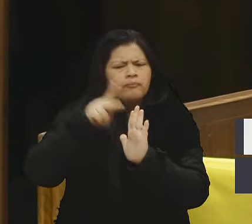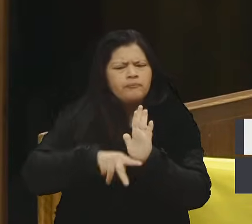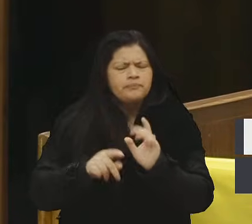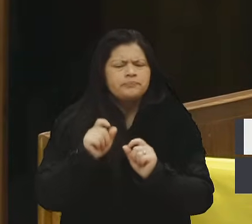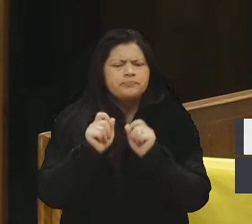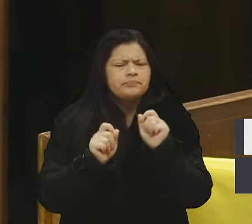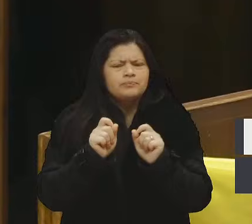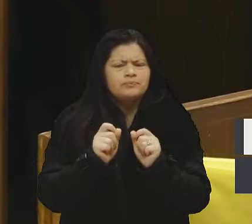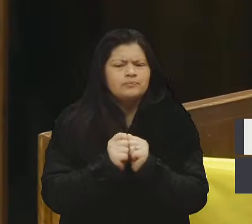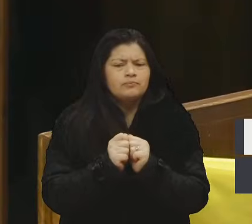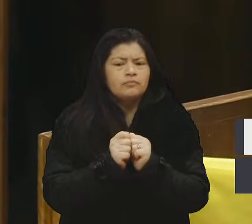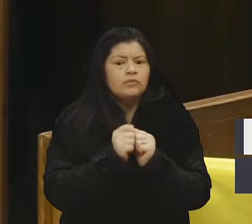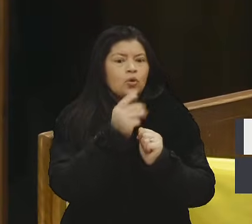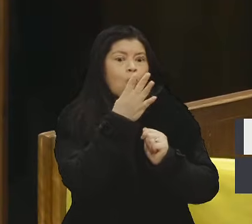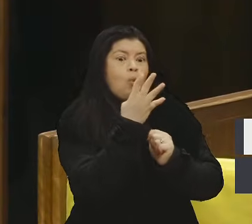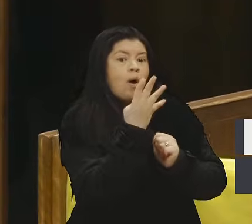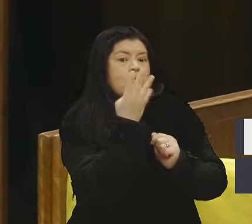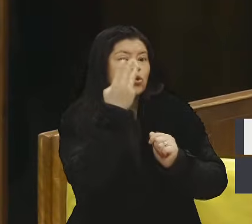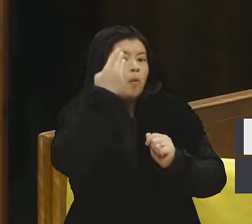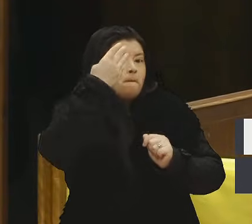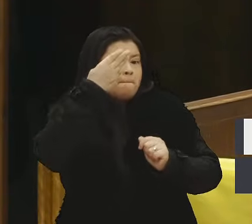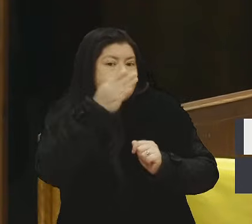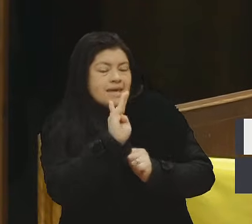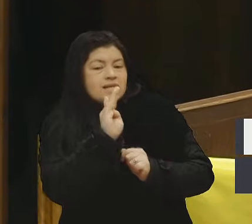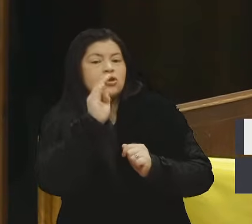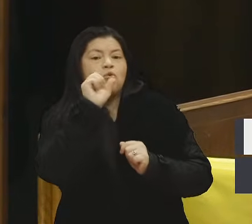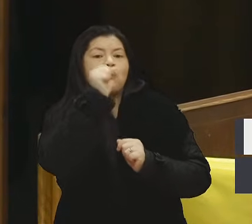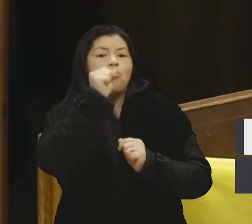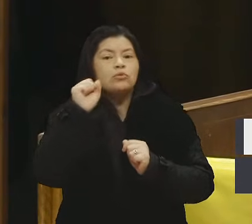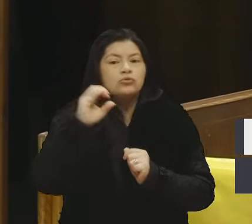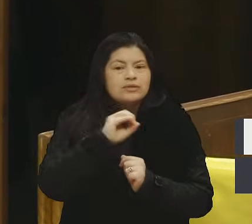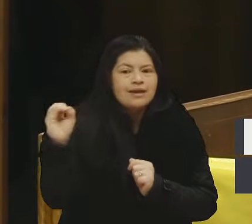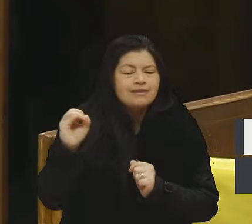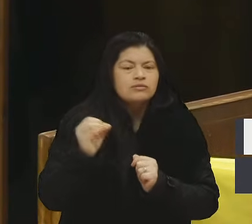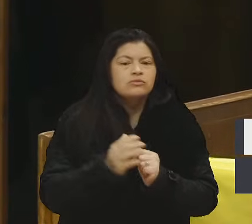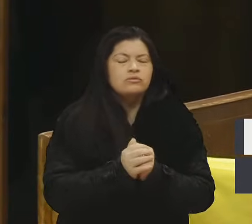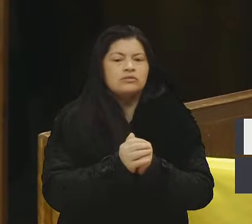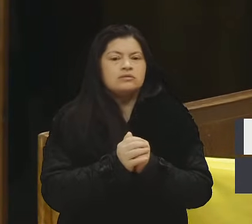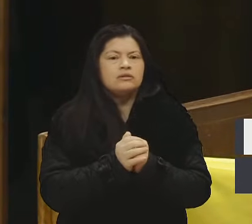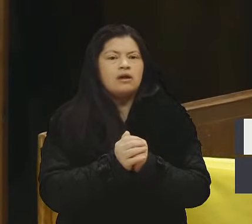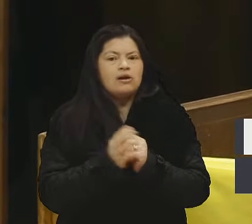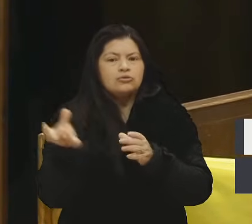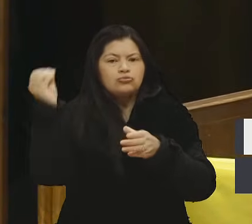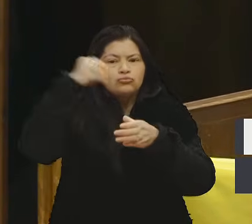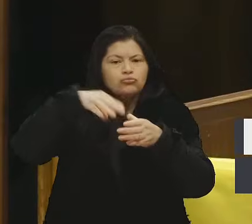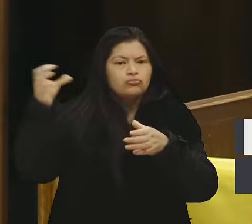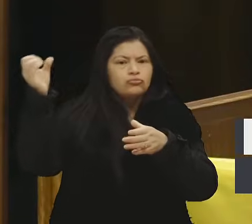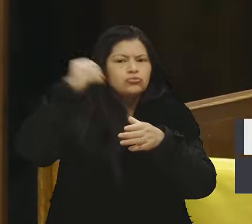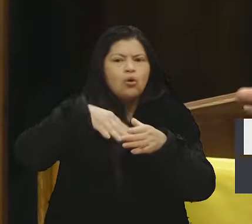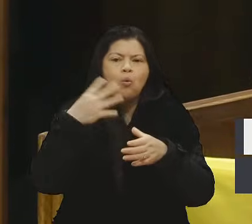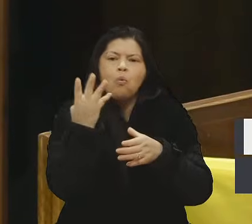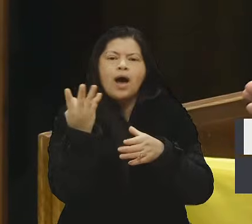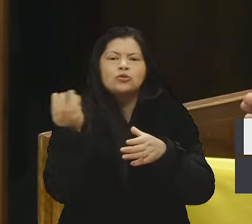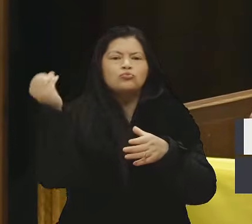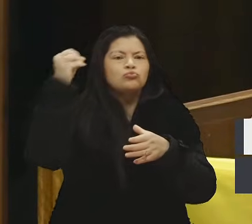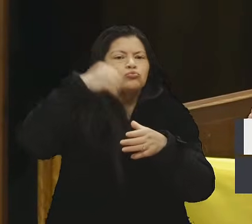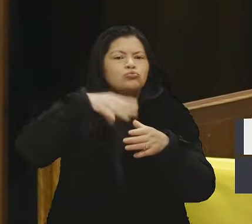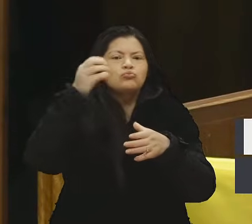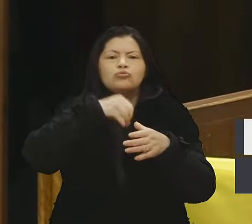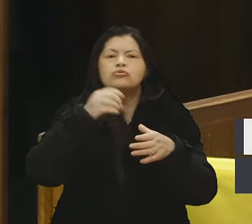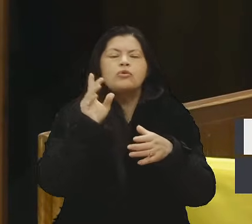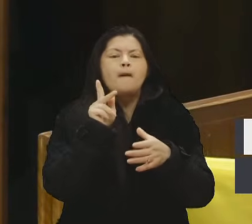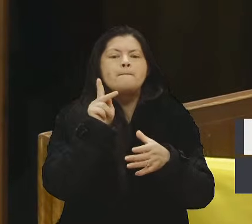são 4 bi e 800 com possibilidades de aditivos. Então, não se encerra em 4